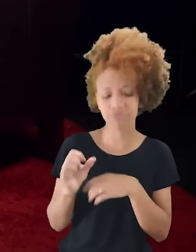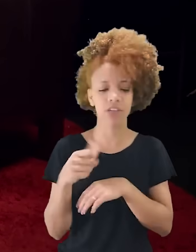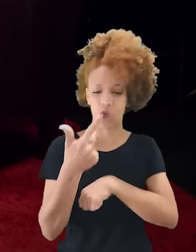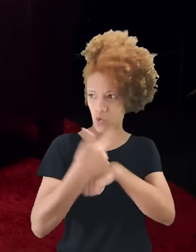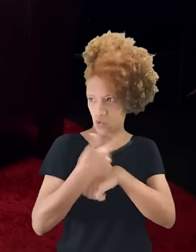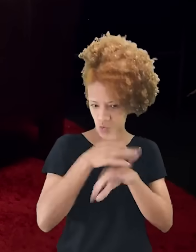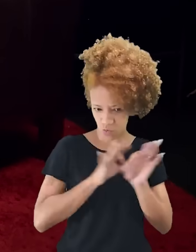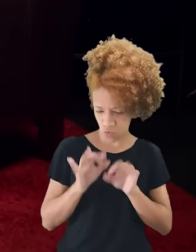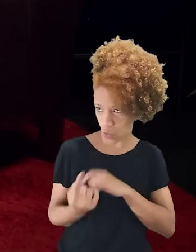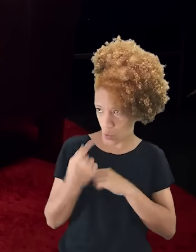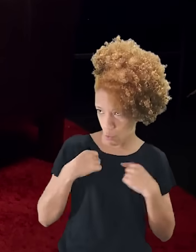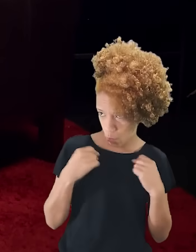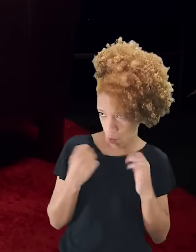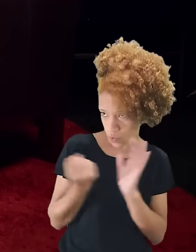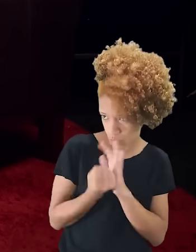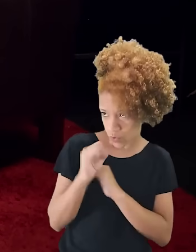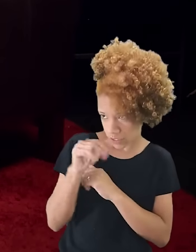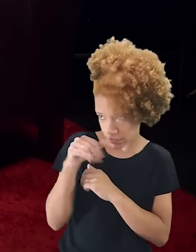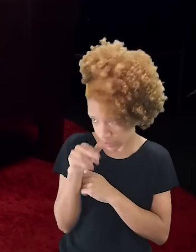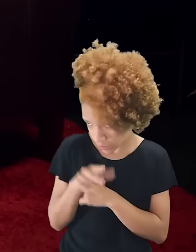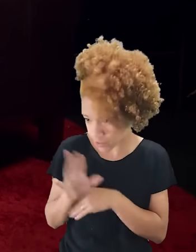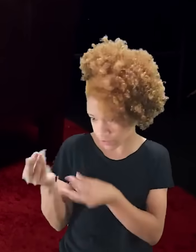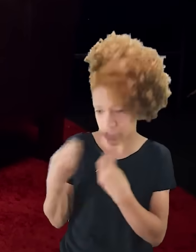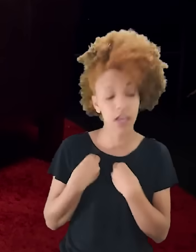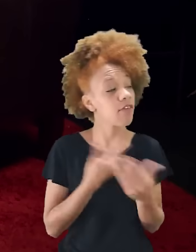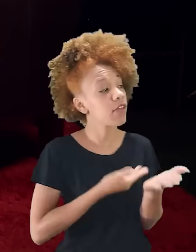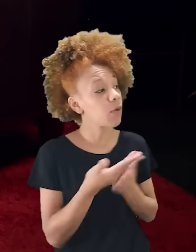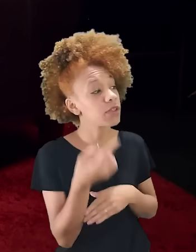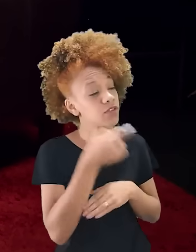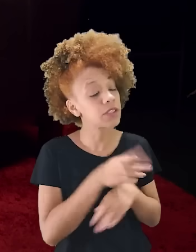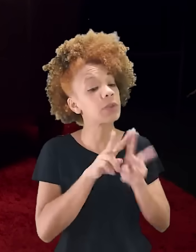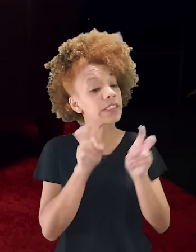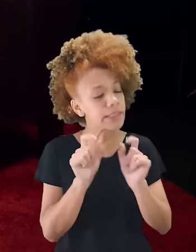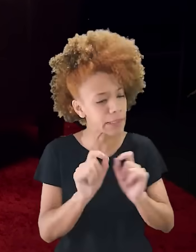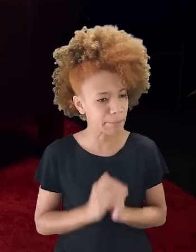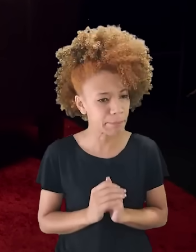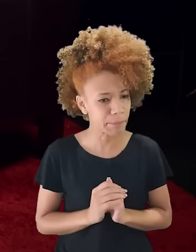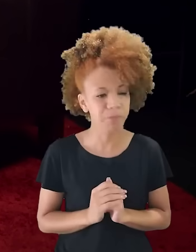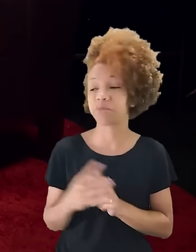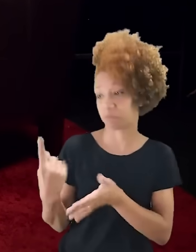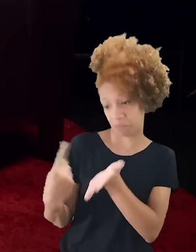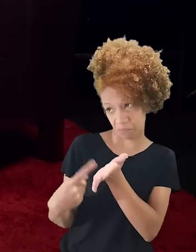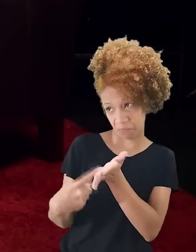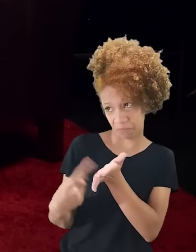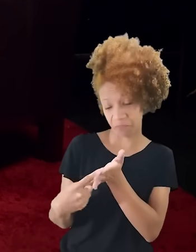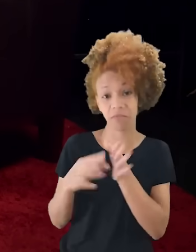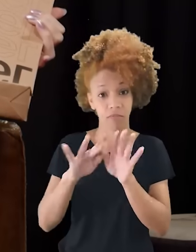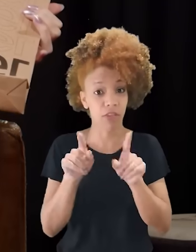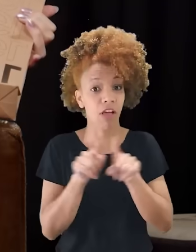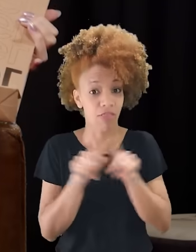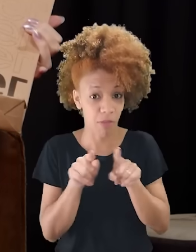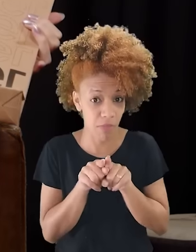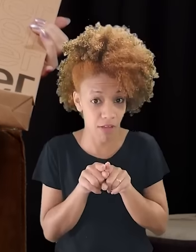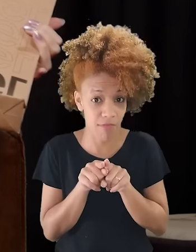eu consigo montar um Fashion look com o que você tá me dando aqui da E aí eu vou começar com você exatamente nesse assunto Tá aqui um presentez tá Inclusive